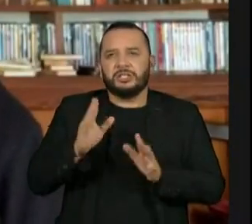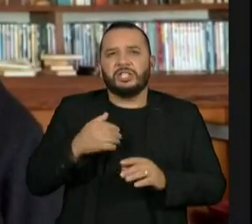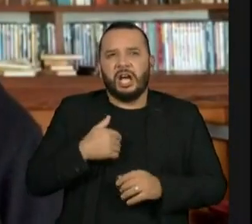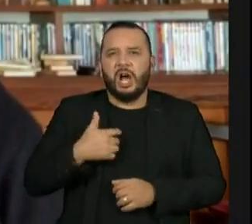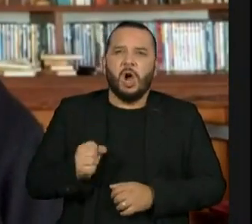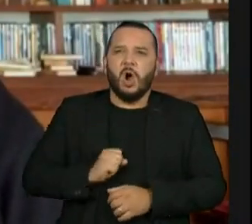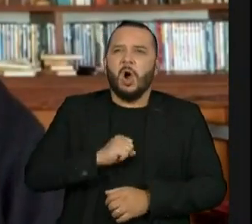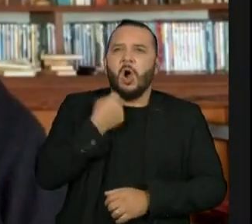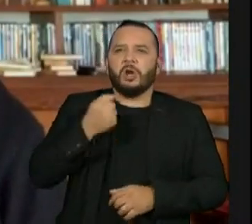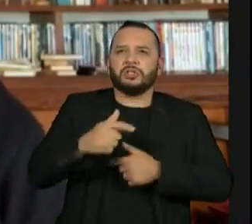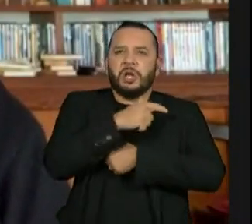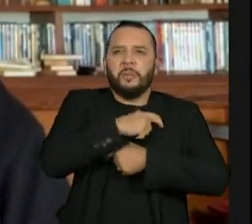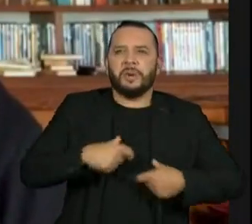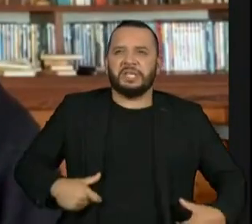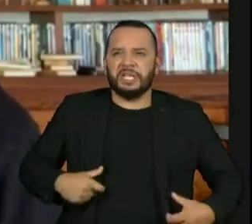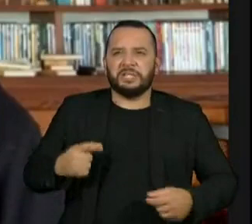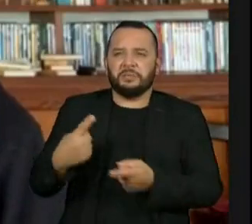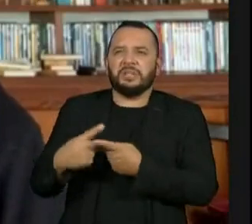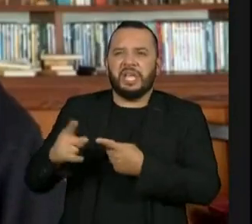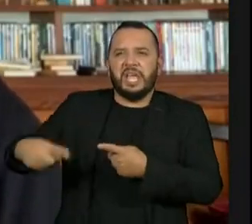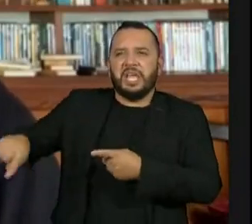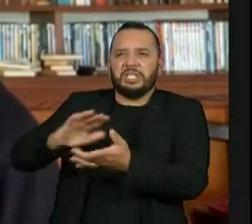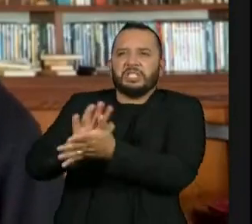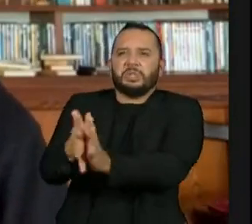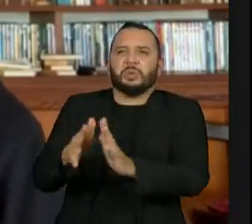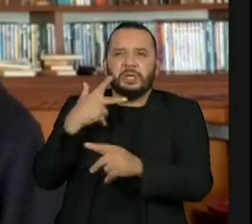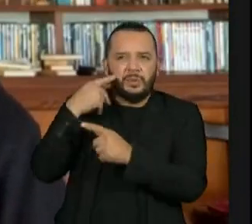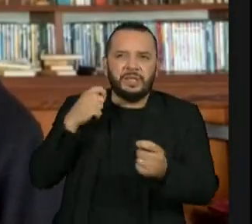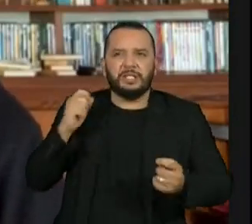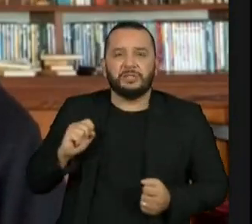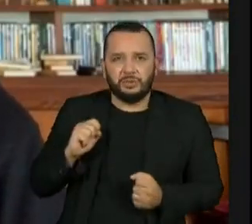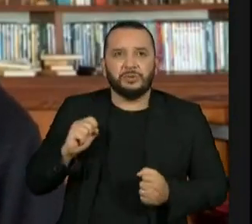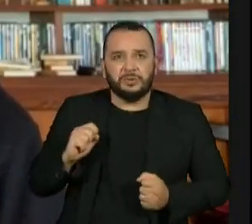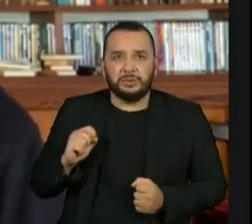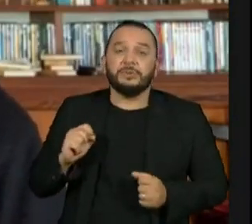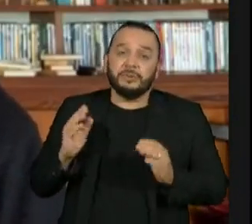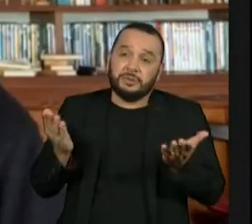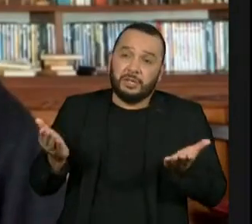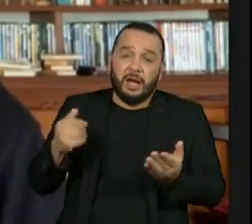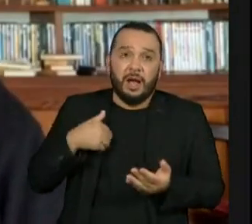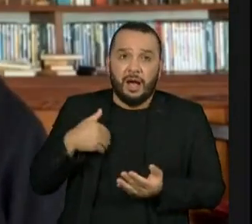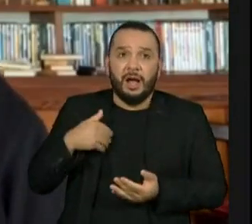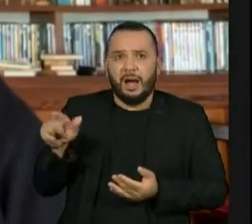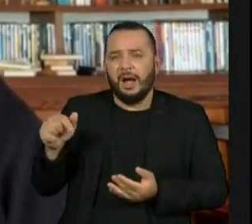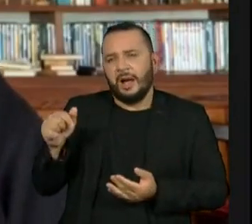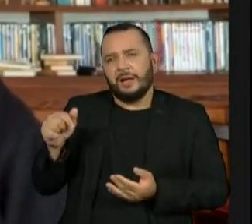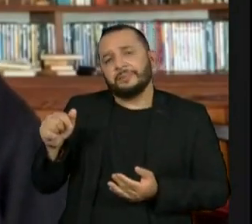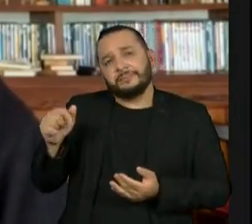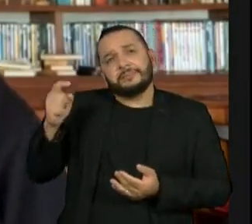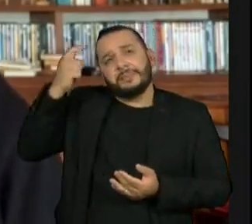né? Dá vontade de perguntar, quando o Oswaldo pergunta assim, Tupi or not Tupi, that's the question, eu acho que a resposta dele é not